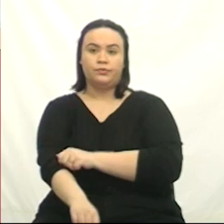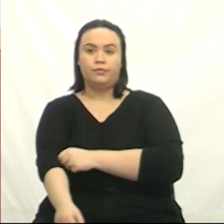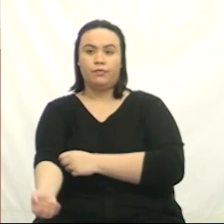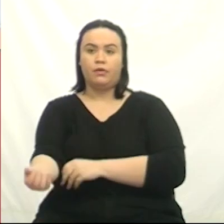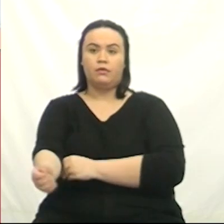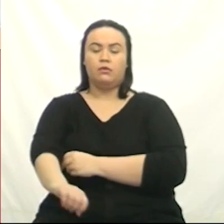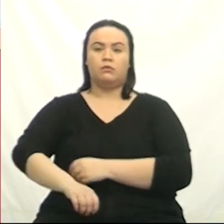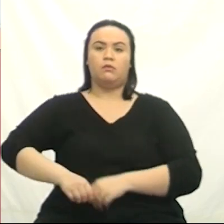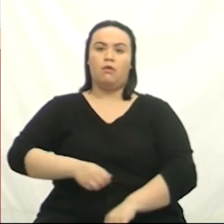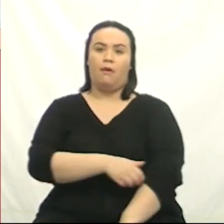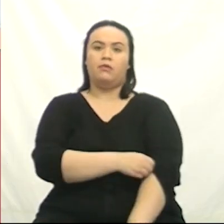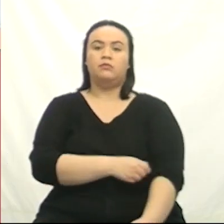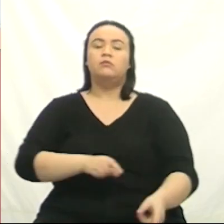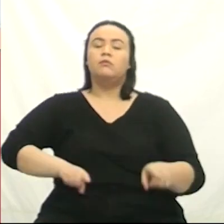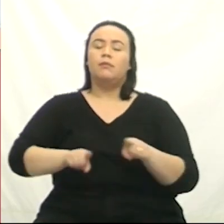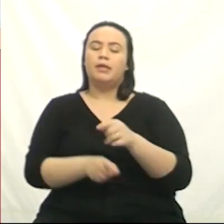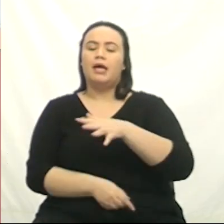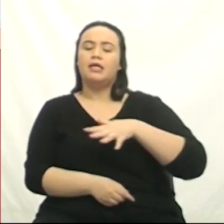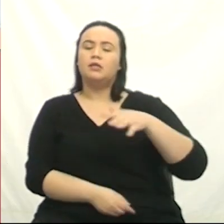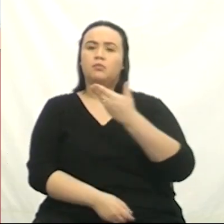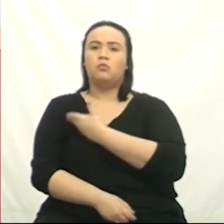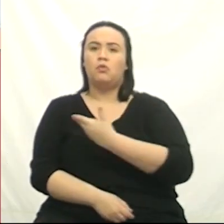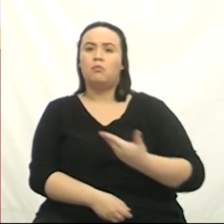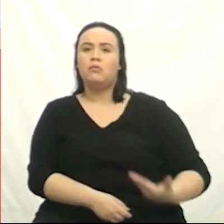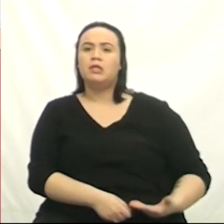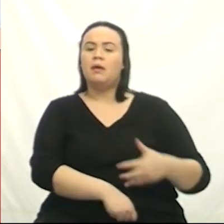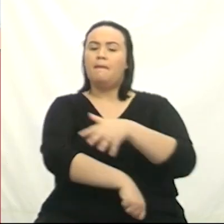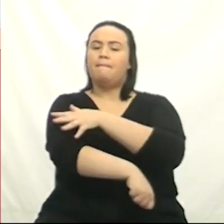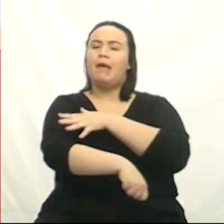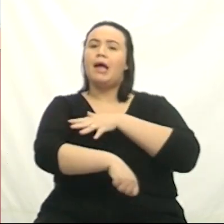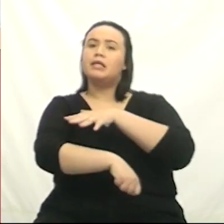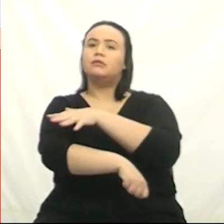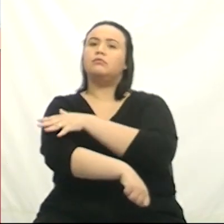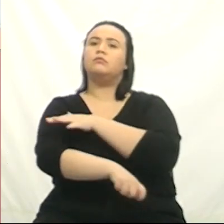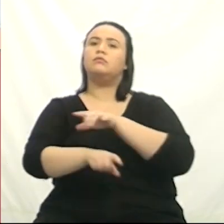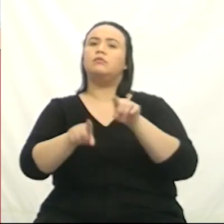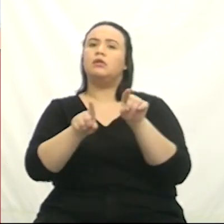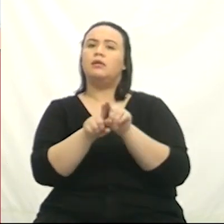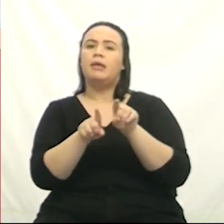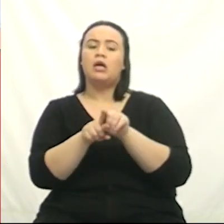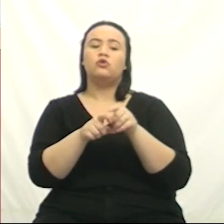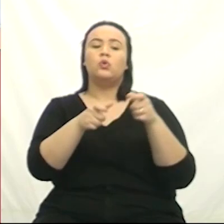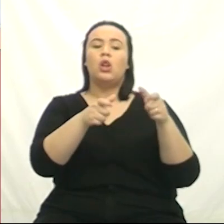leis, principalmente nos locais públicos, parques, as pseudo-tabacarias...